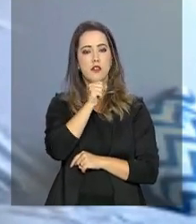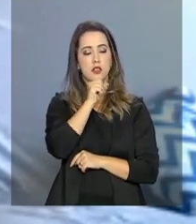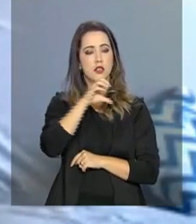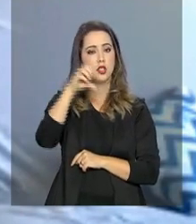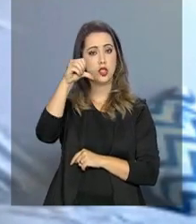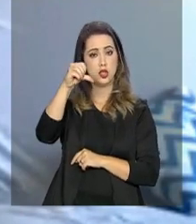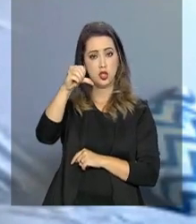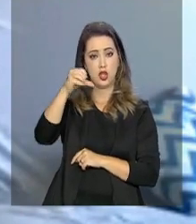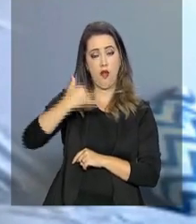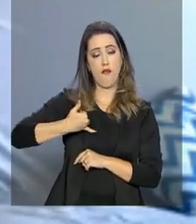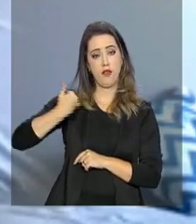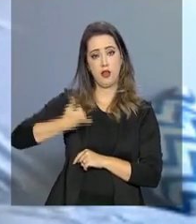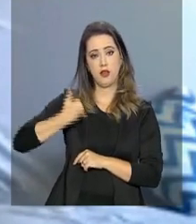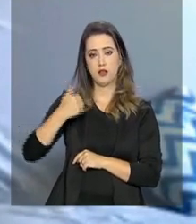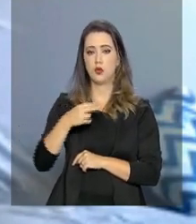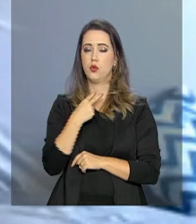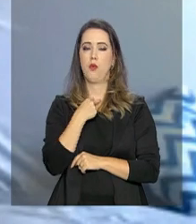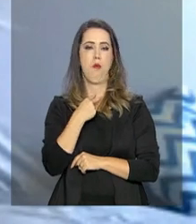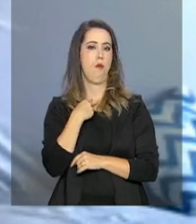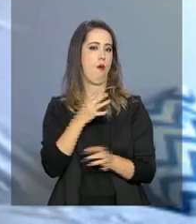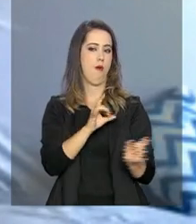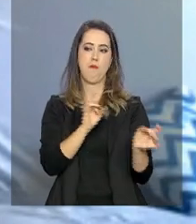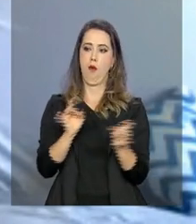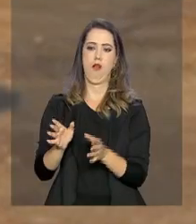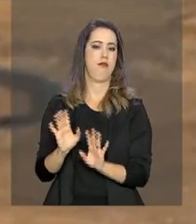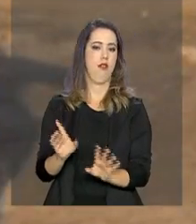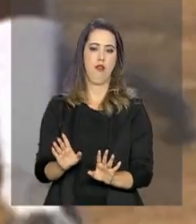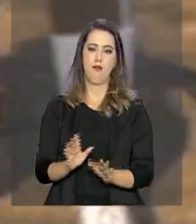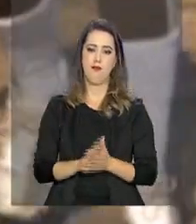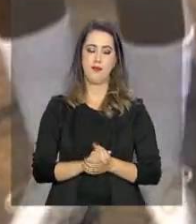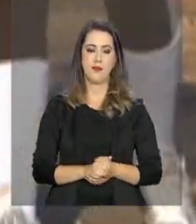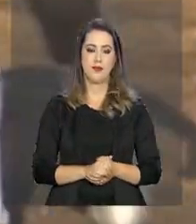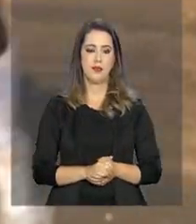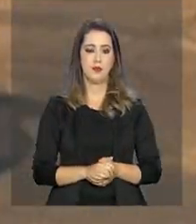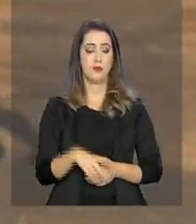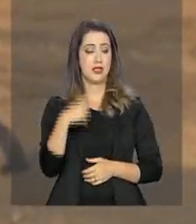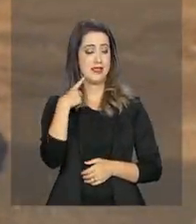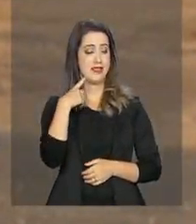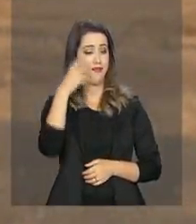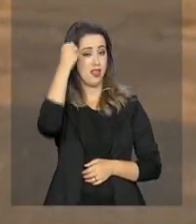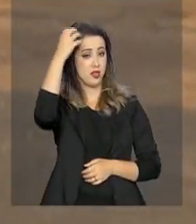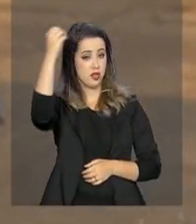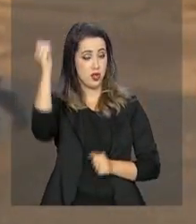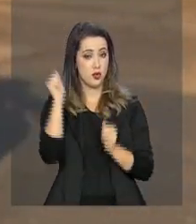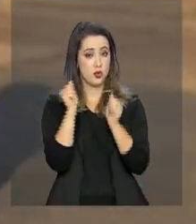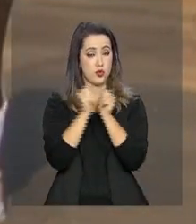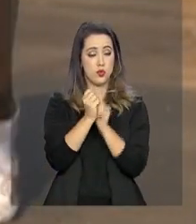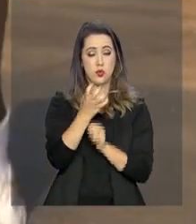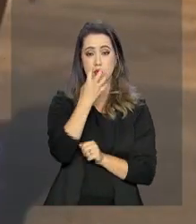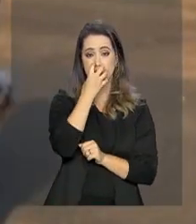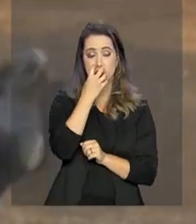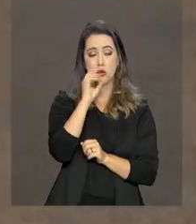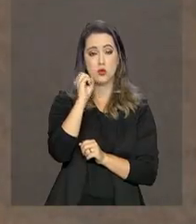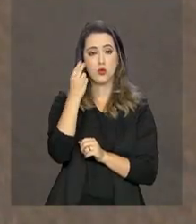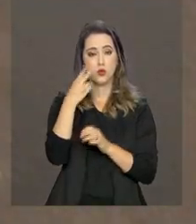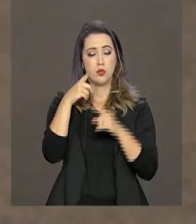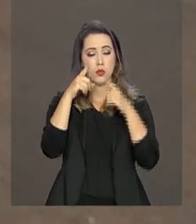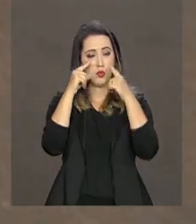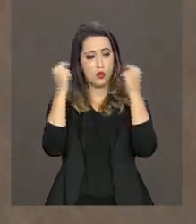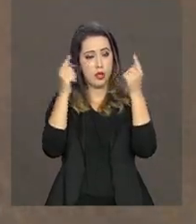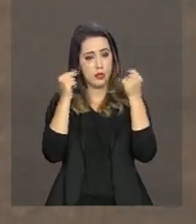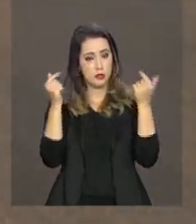9 anos, então a gente não podia correr o risco de deixar ela com ninguém. Para sair do país com um cachorro ou gato, é preciso